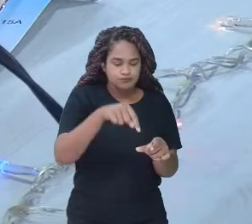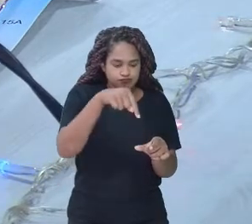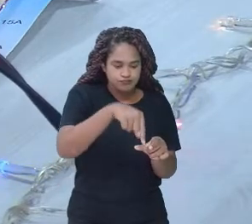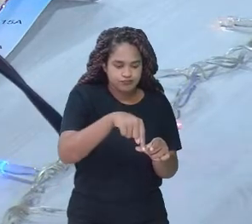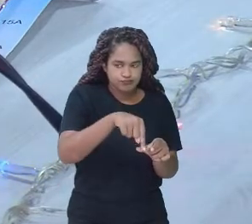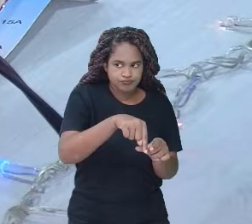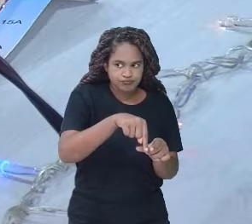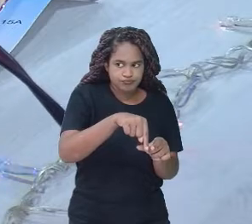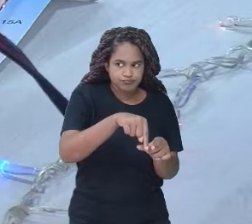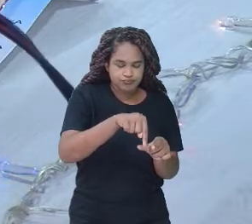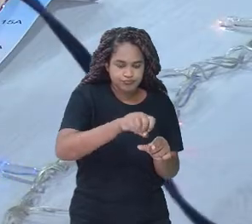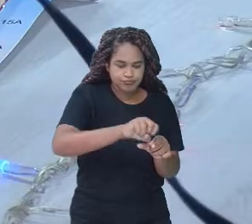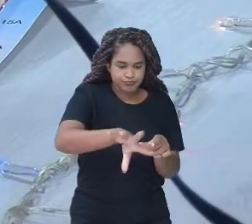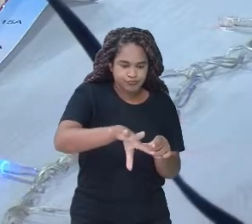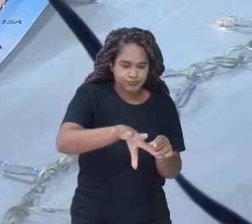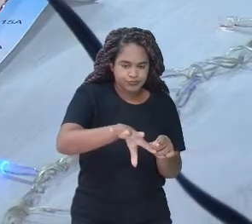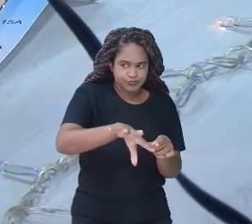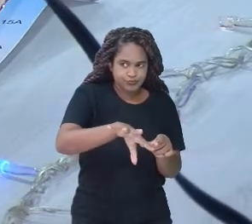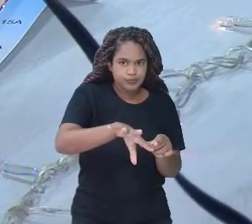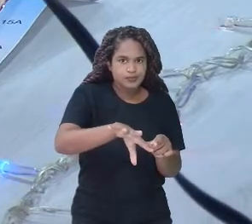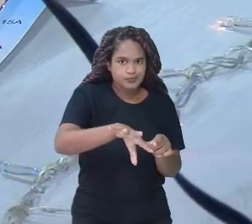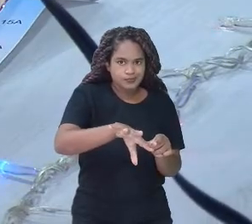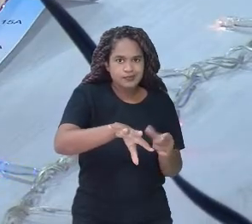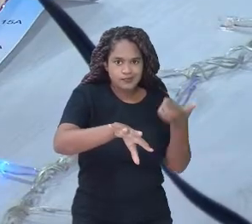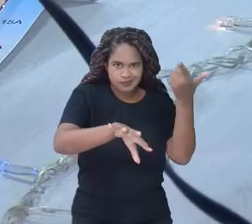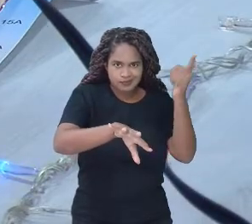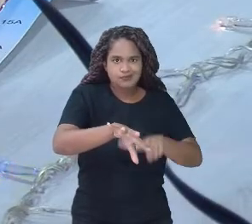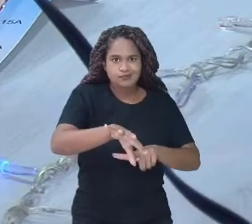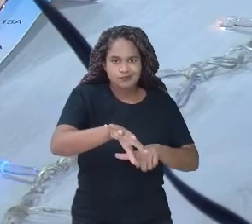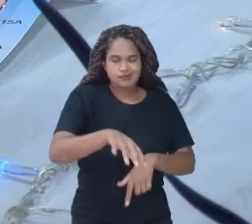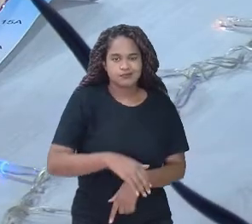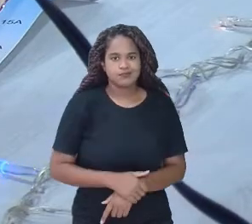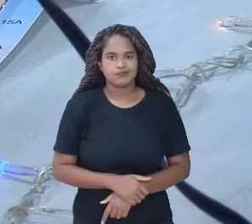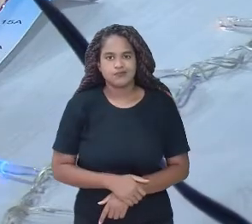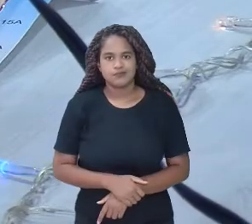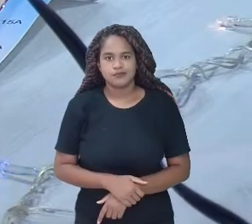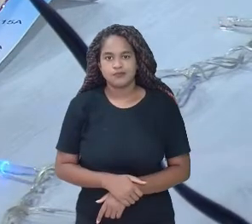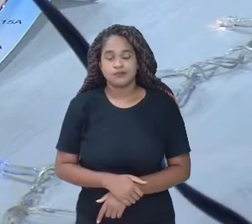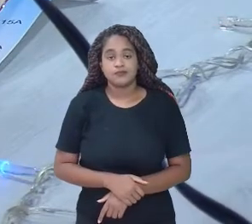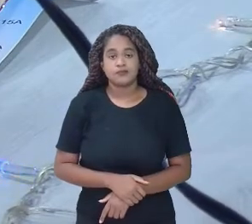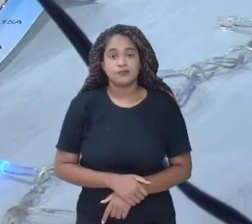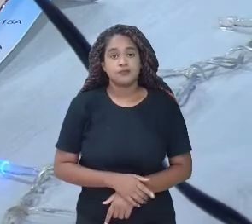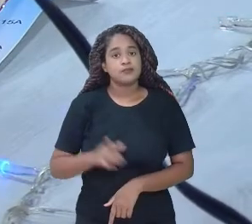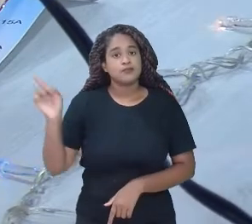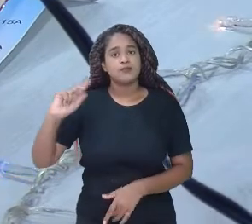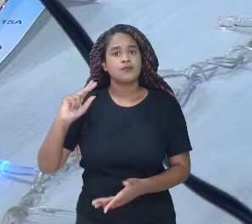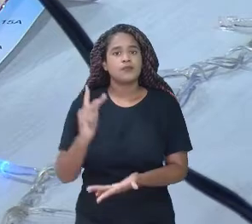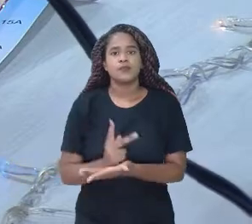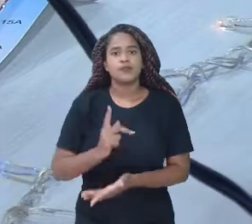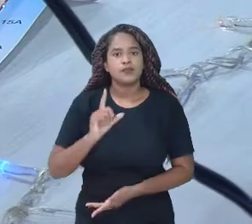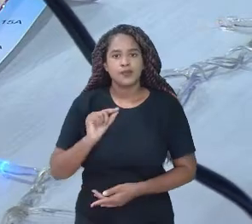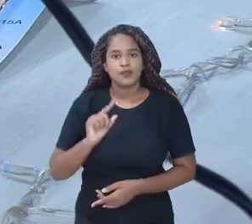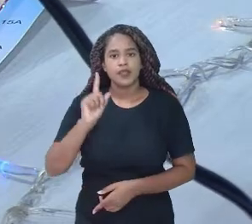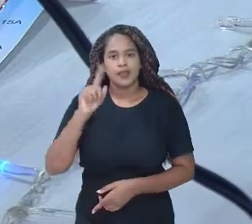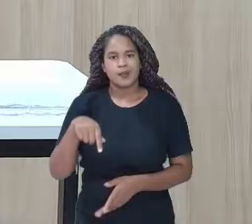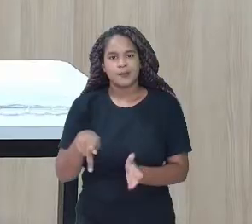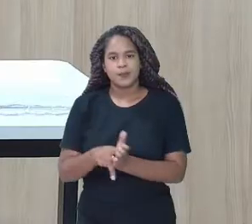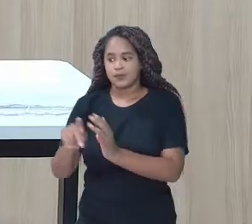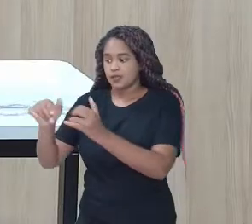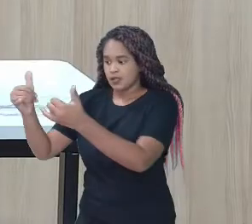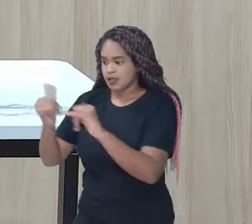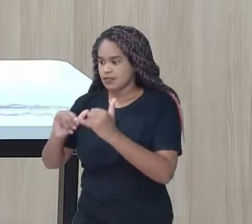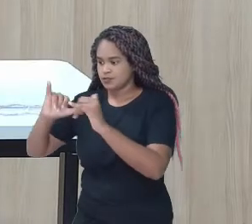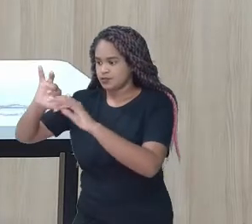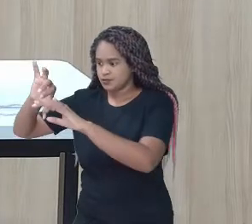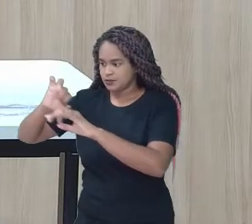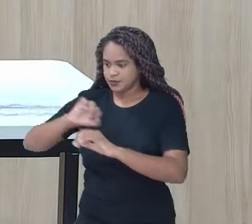Aqui eu estou ligando e ela volta a acender. Então, aqui está acontecendo o quê? Uma transformação